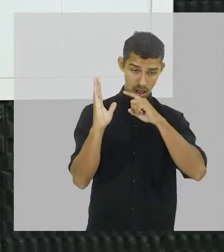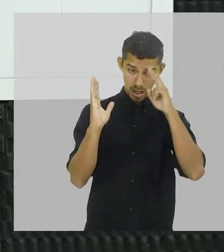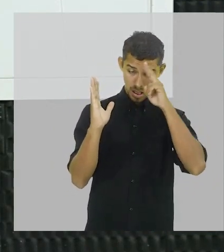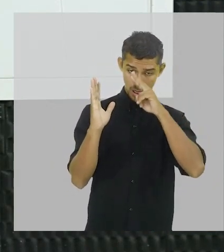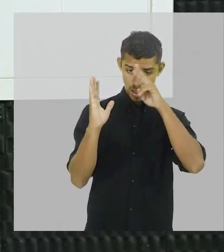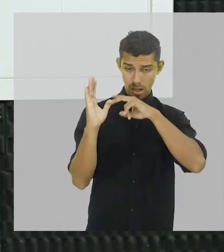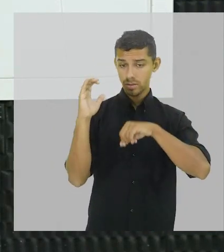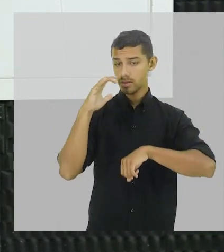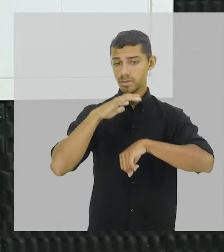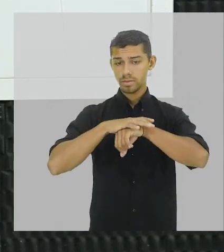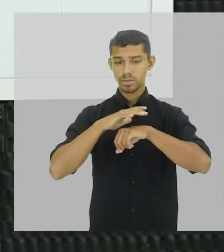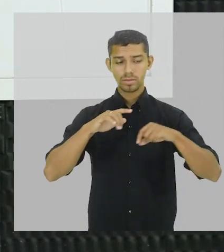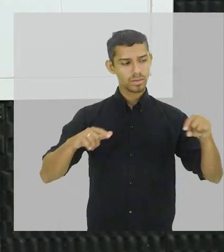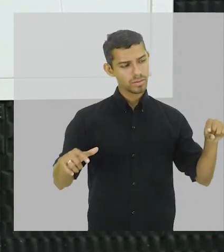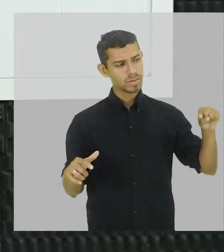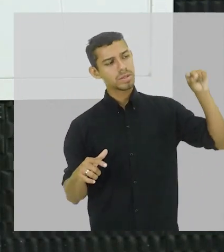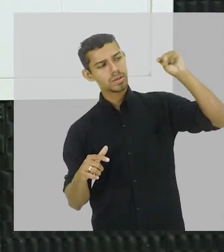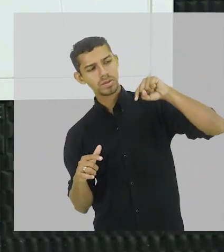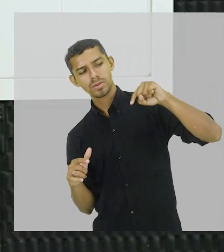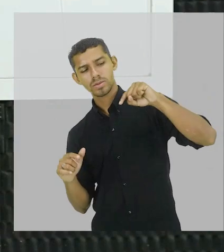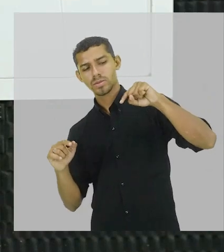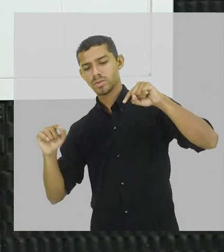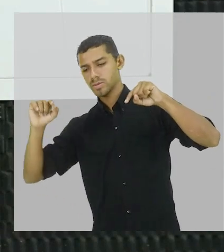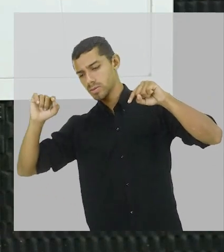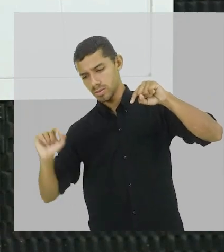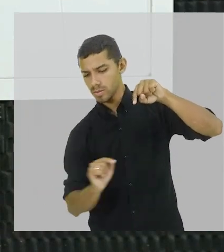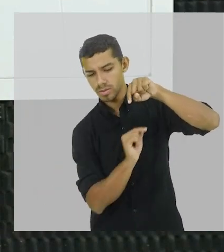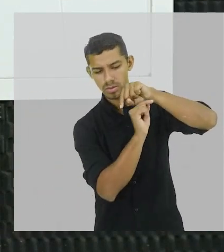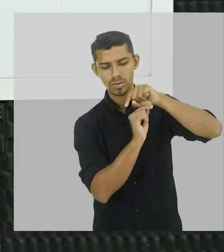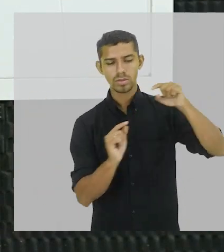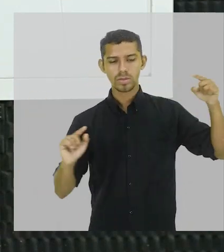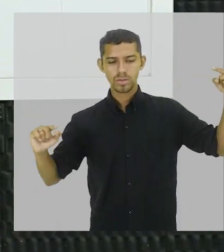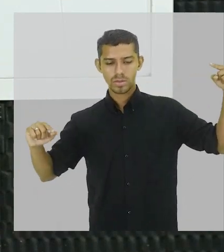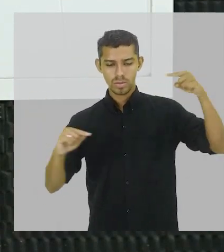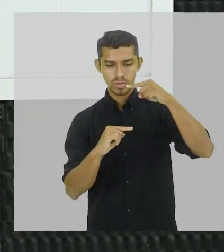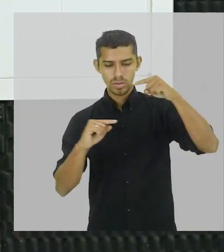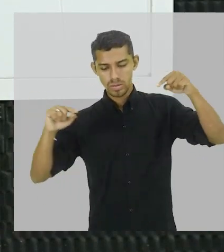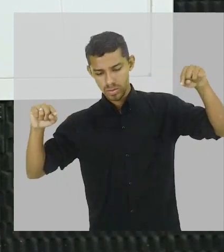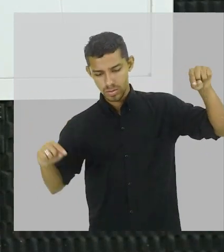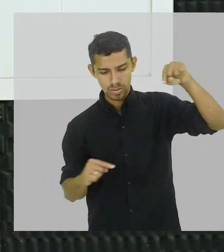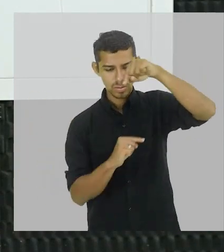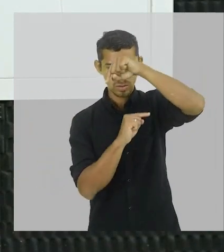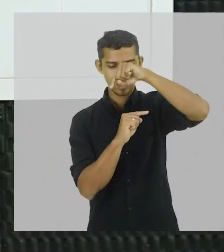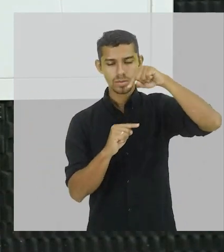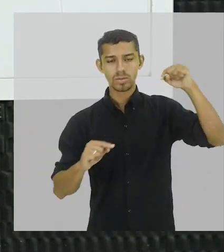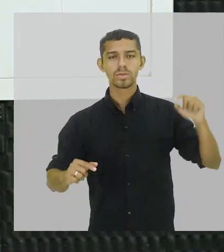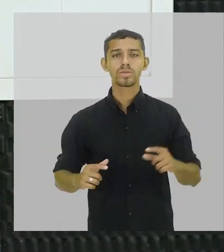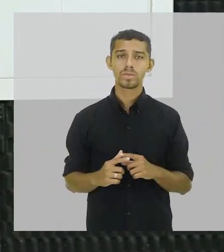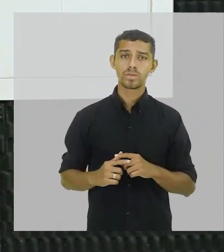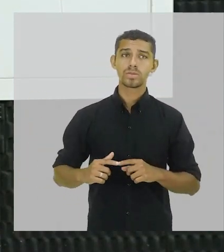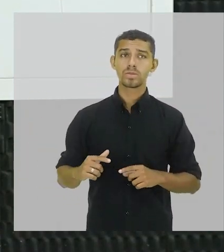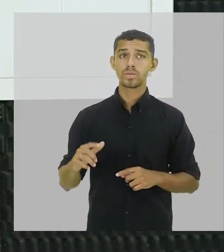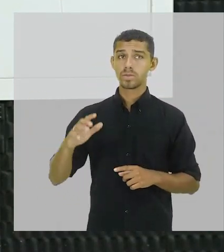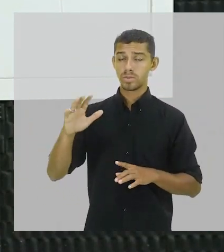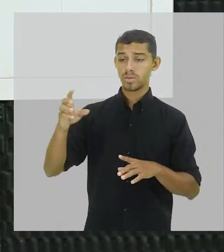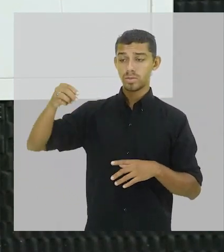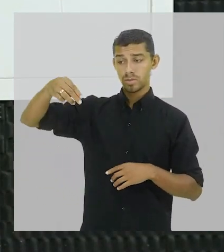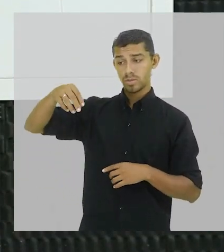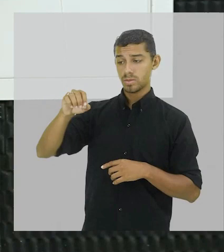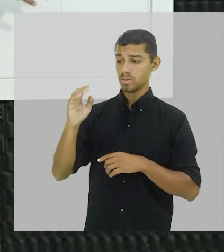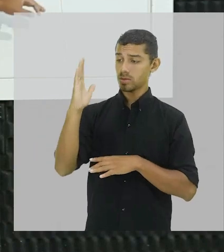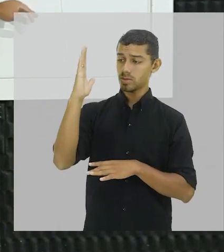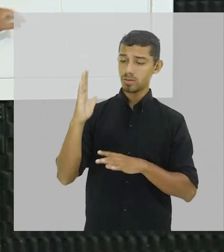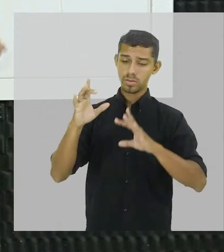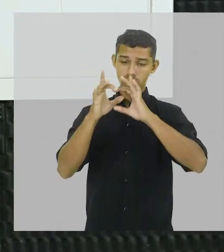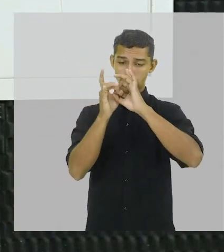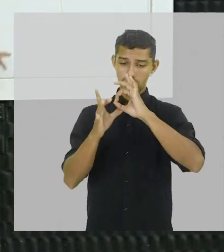a reflexão, quando o ponto é fixo, ele é feito na fase oposta, certo? A reflexão, quando a extremidade é